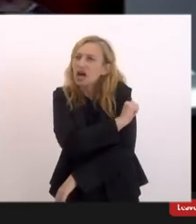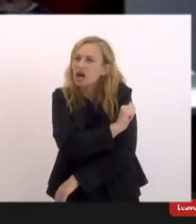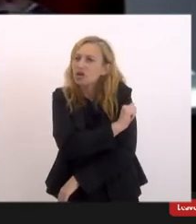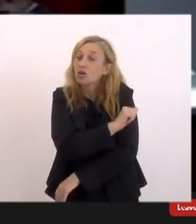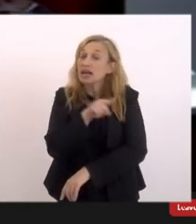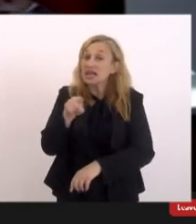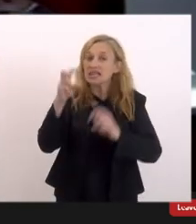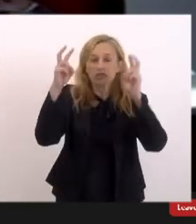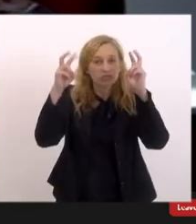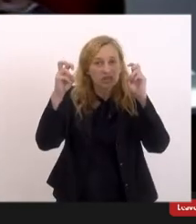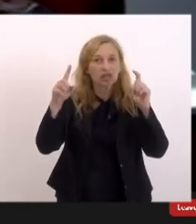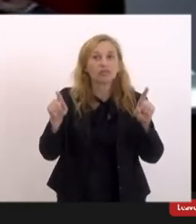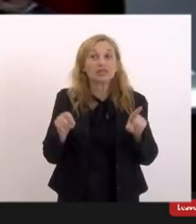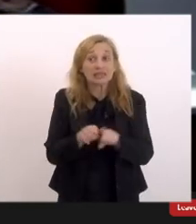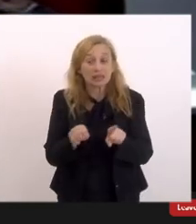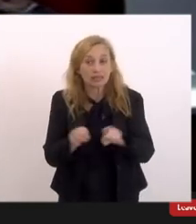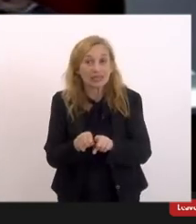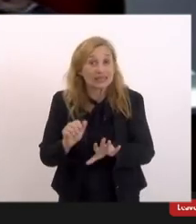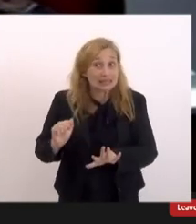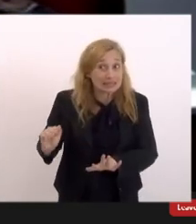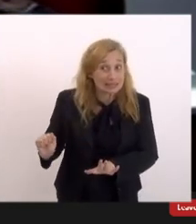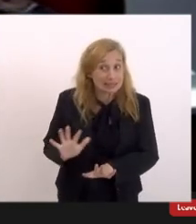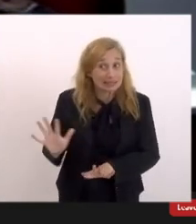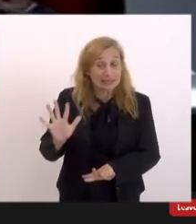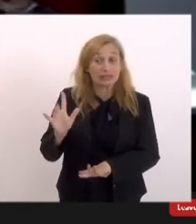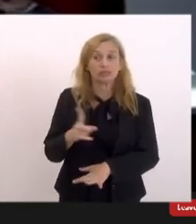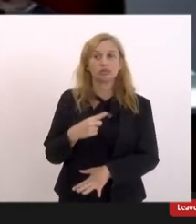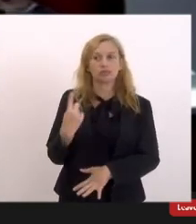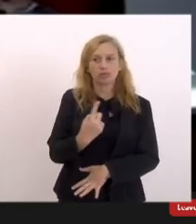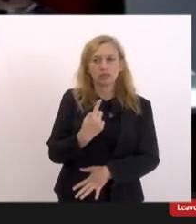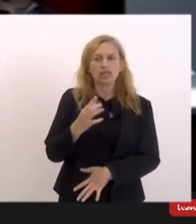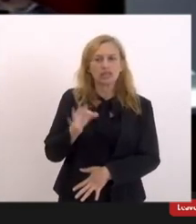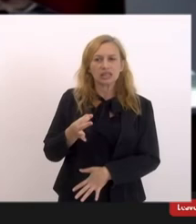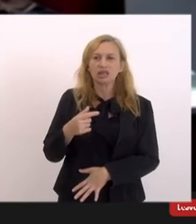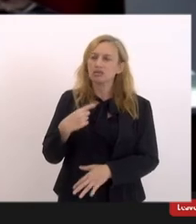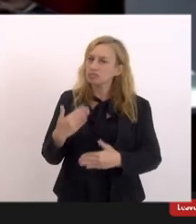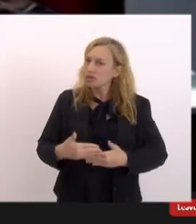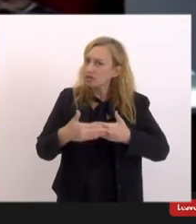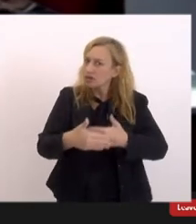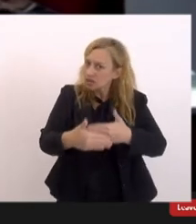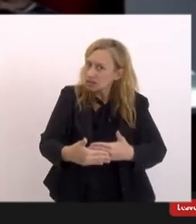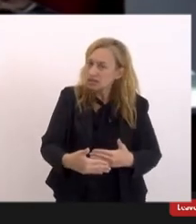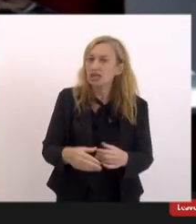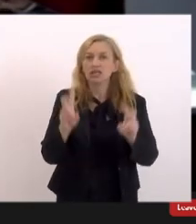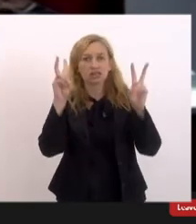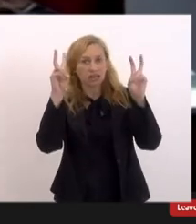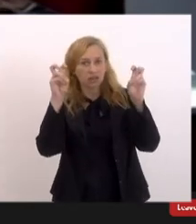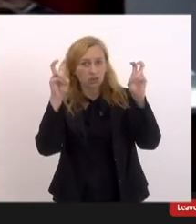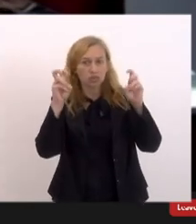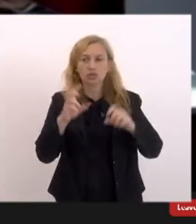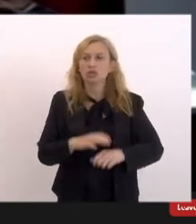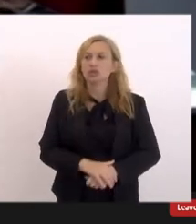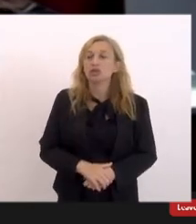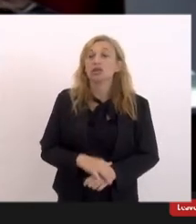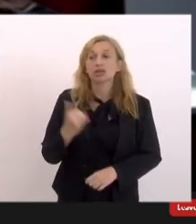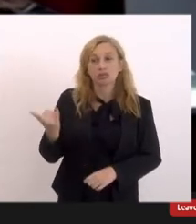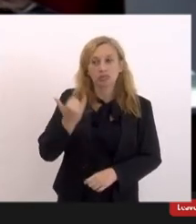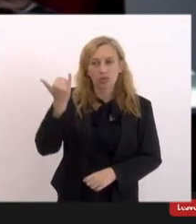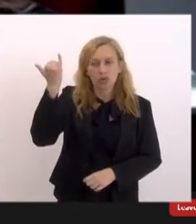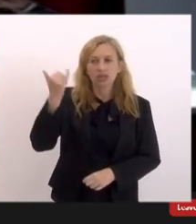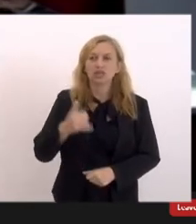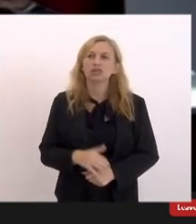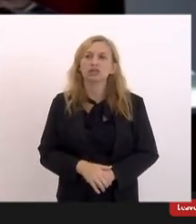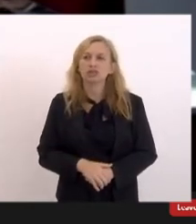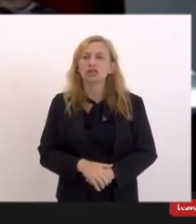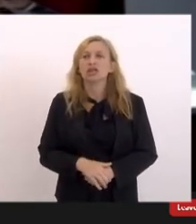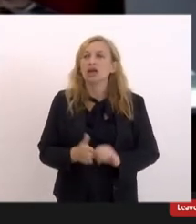Essa é uma temática também muito cara para nós, e é claro que a gente tem que avançar em muitos aspectos. É muito importante